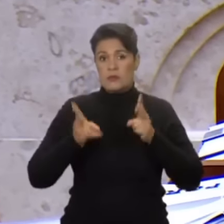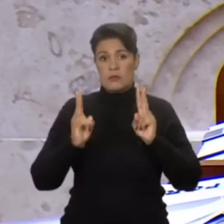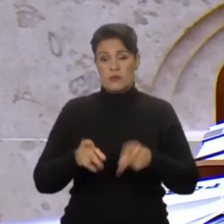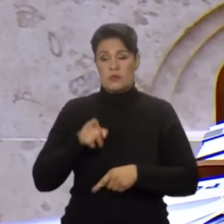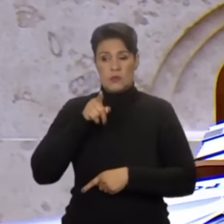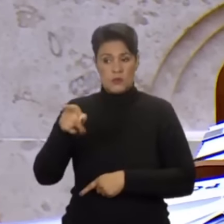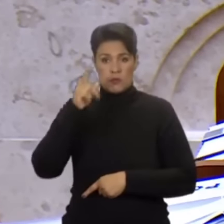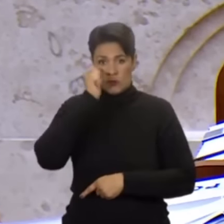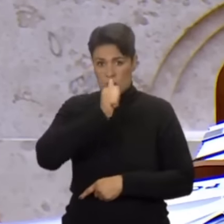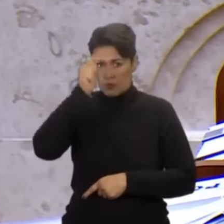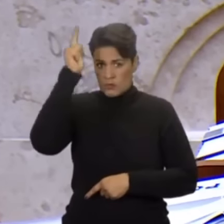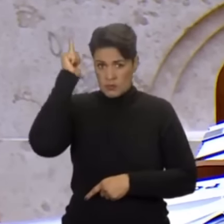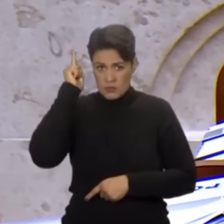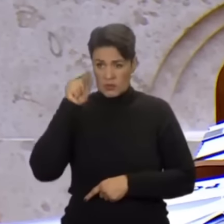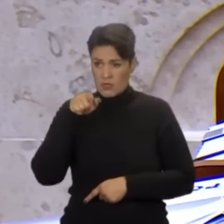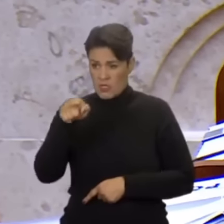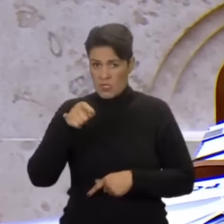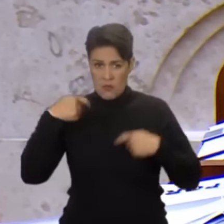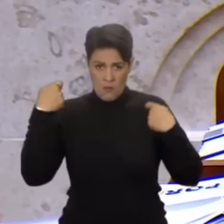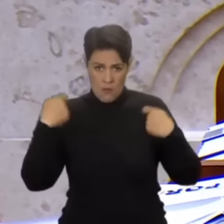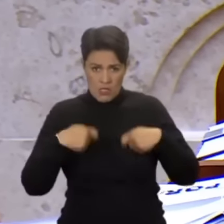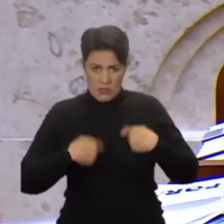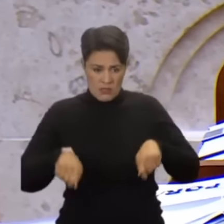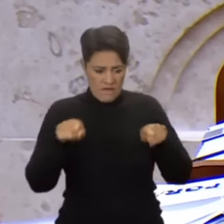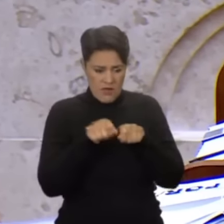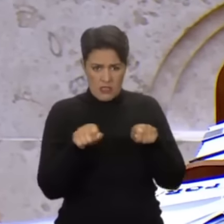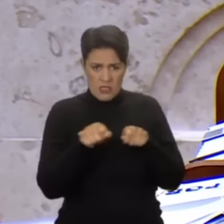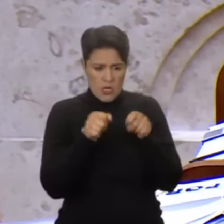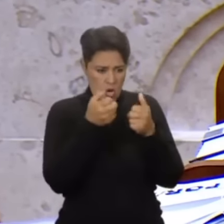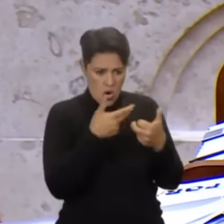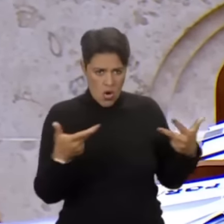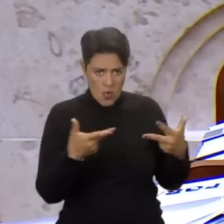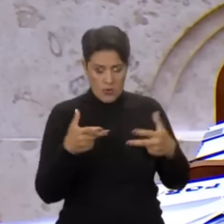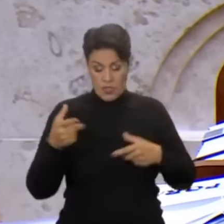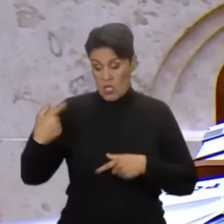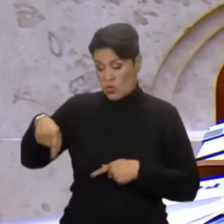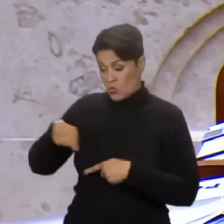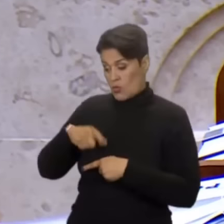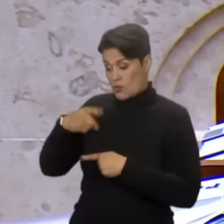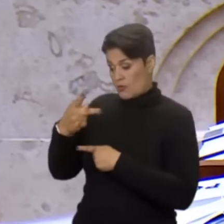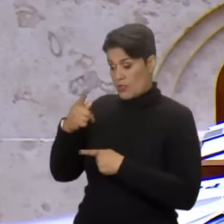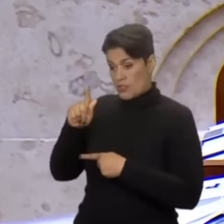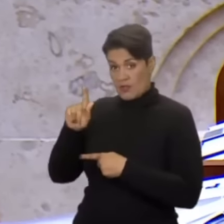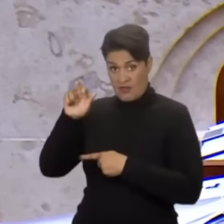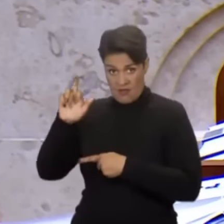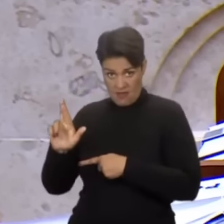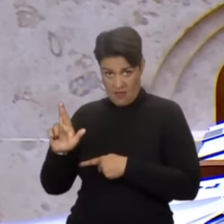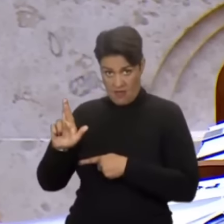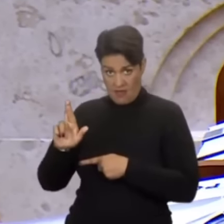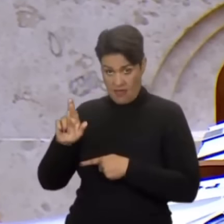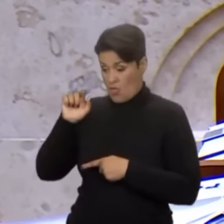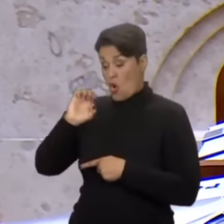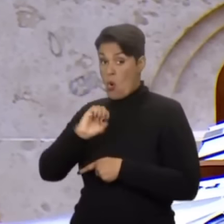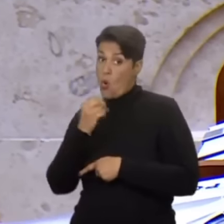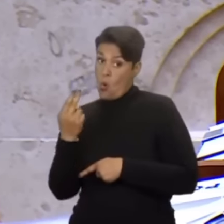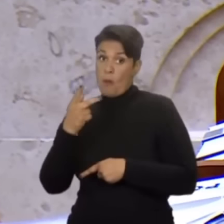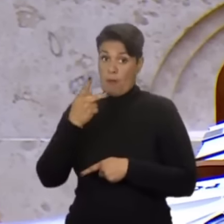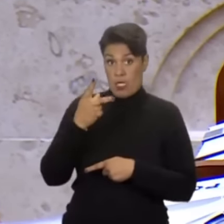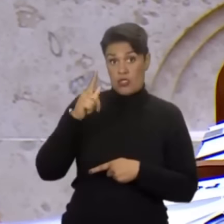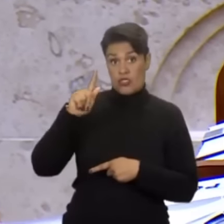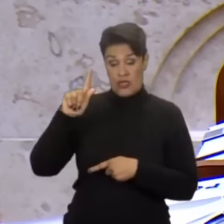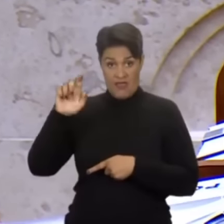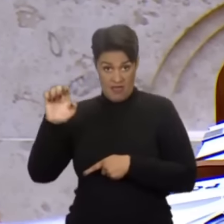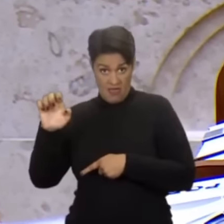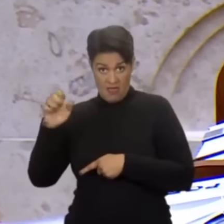Moraes a intervenção da Procuradoria-Geral da República ou da Procuradoria-Geral Eleitoral, houve